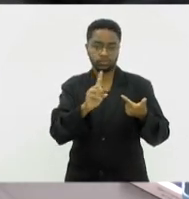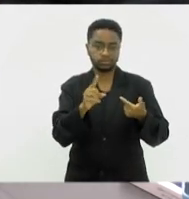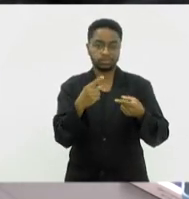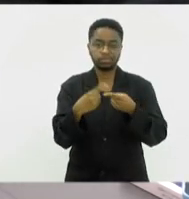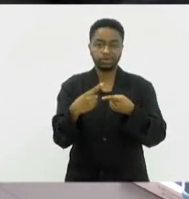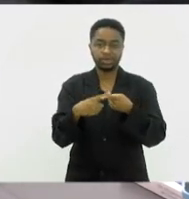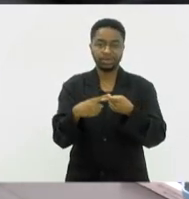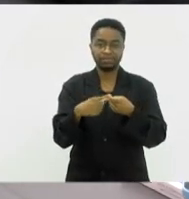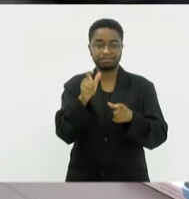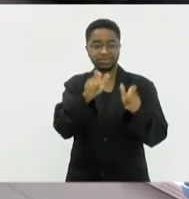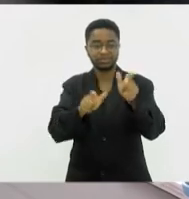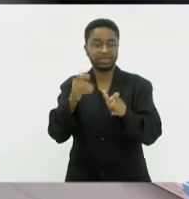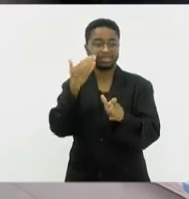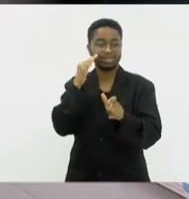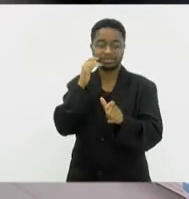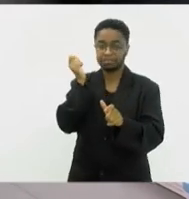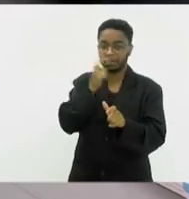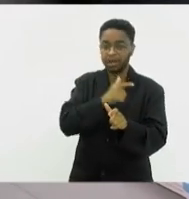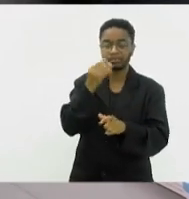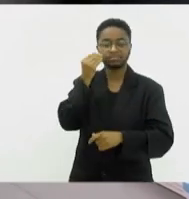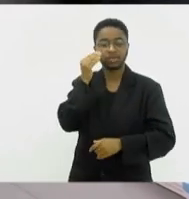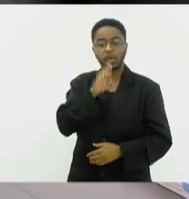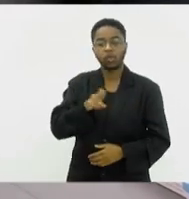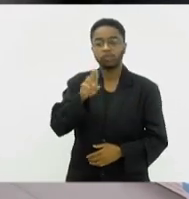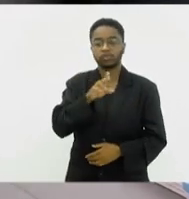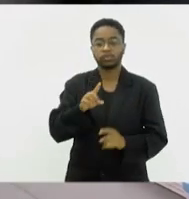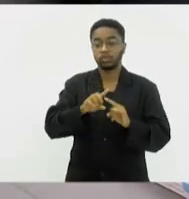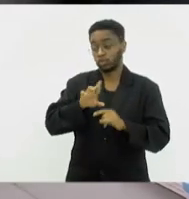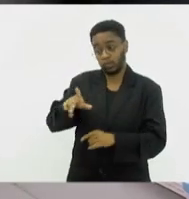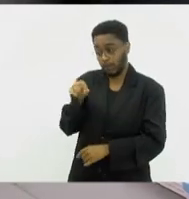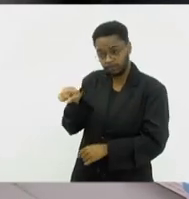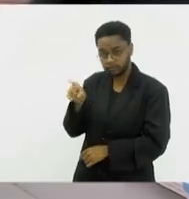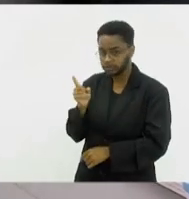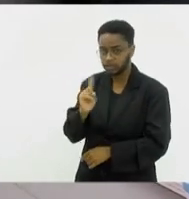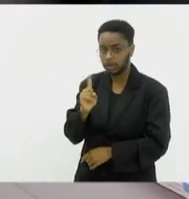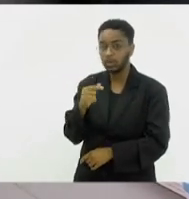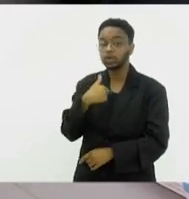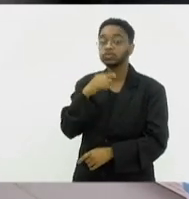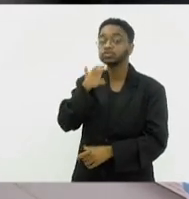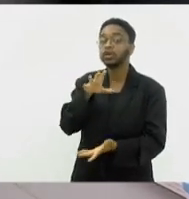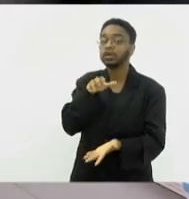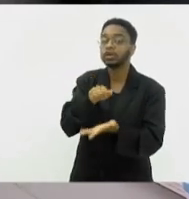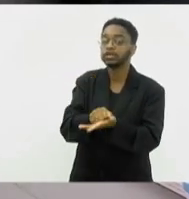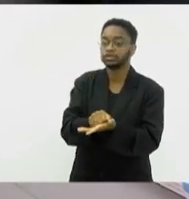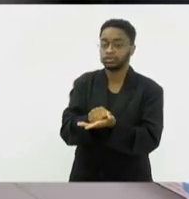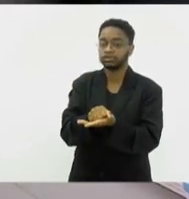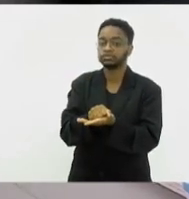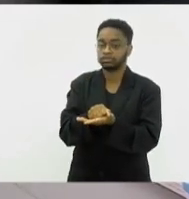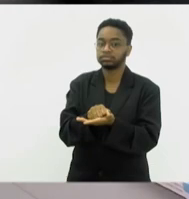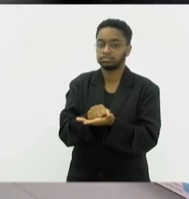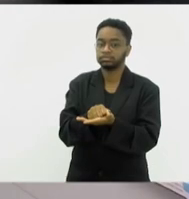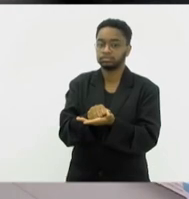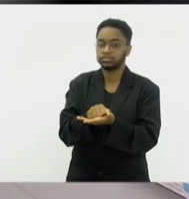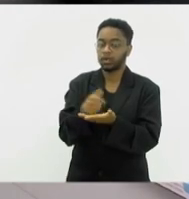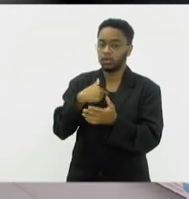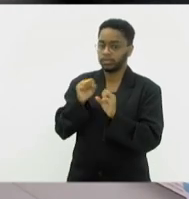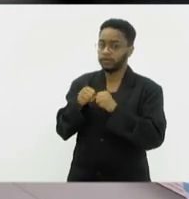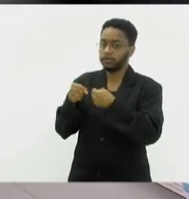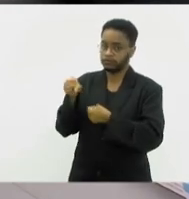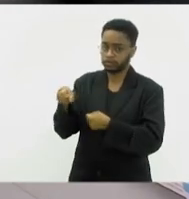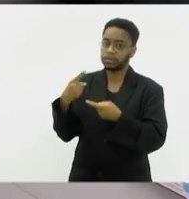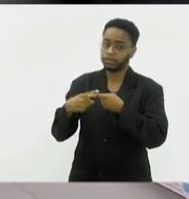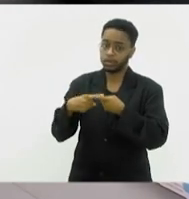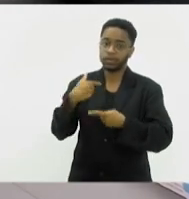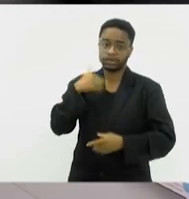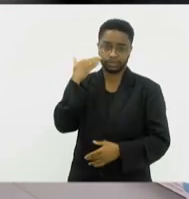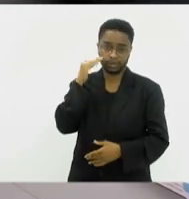mal interpretado como uso, que não é o seu caso, tá? É só deixar registrado, eu saio na sua defesa, porque eu entendo isso.